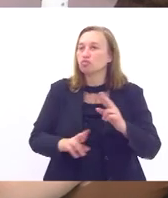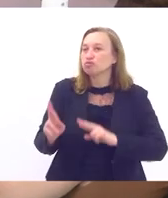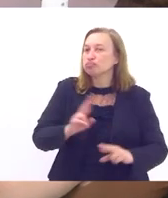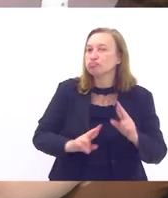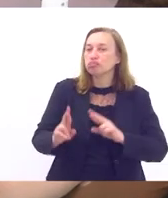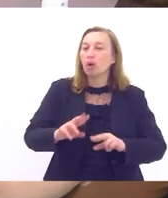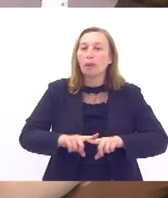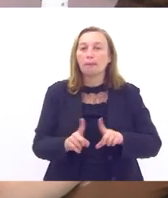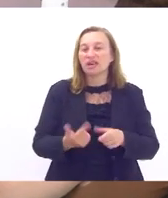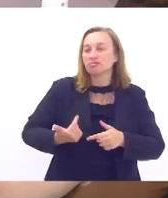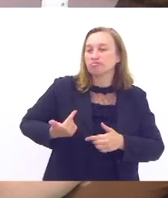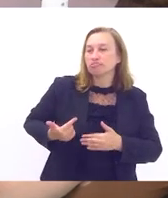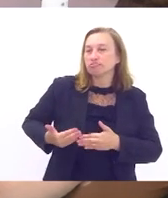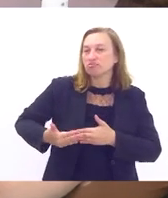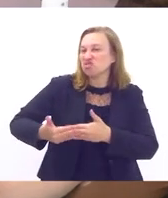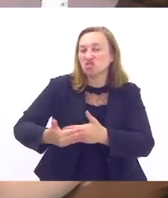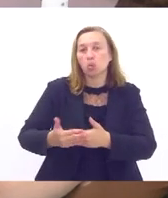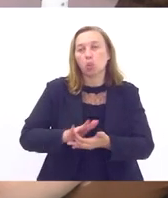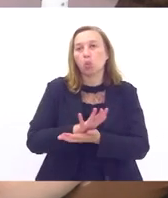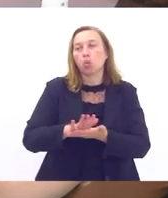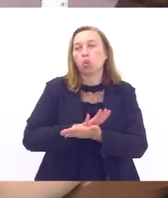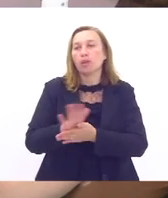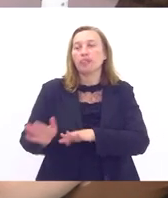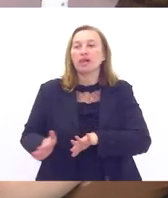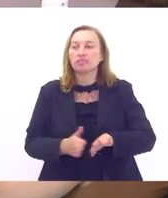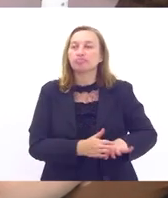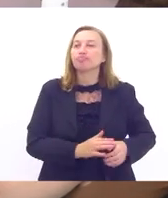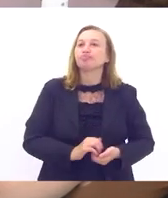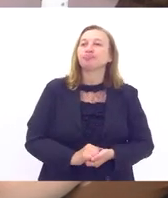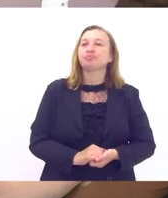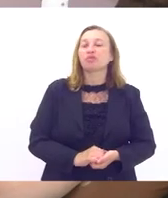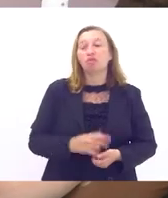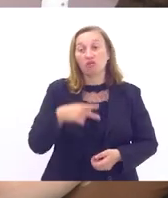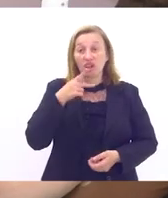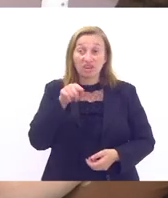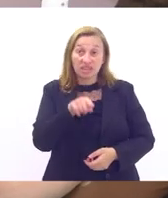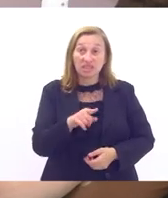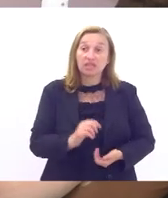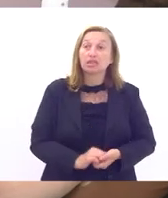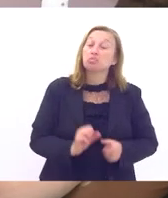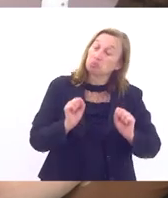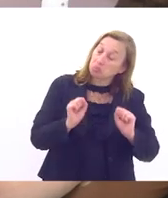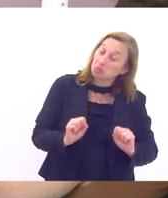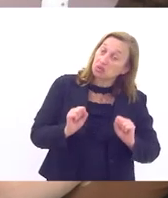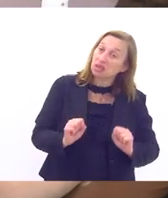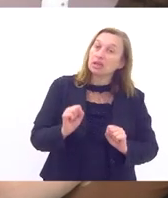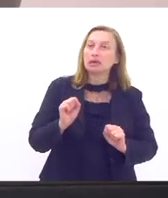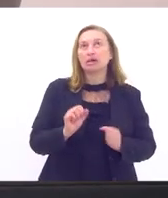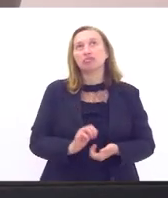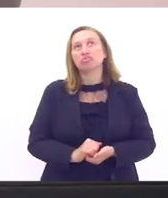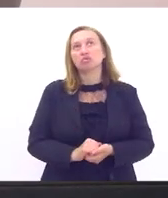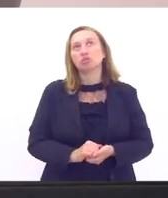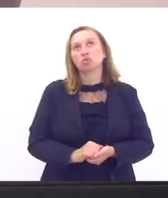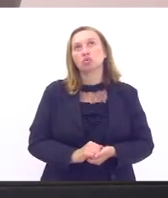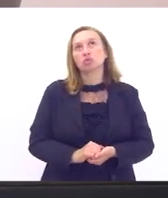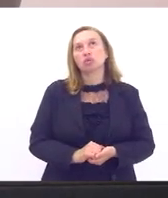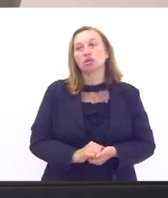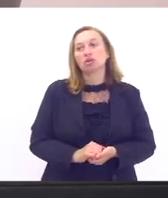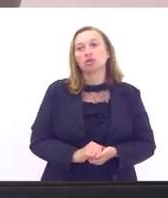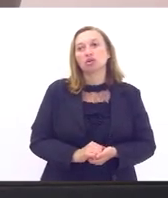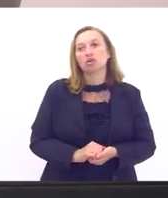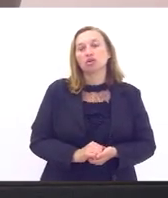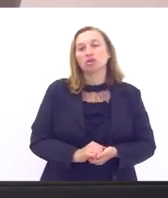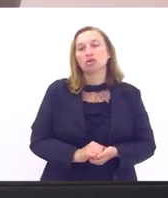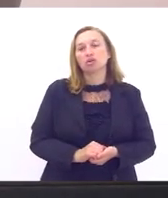isso também não avançou. Né? E o que foi dito ali é que a gente poderia, quem sabe, tomar o caso sanatório